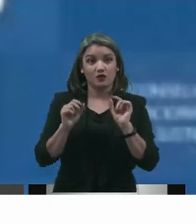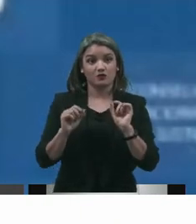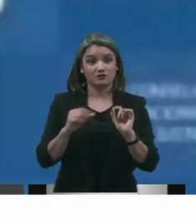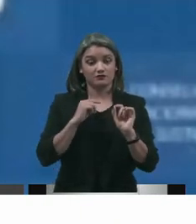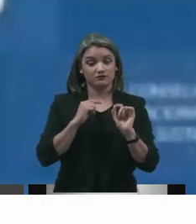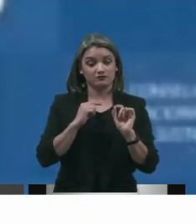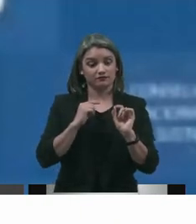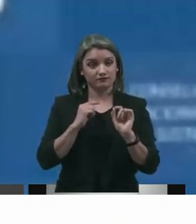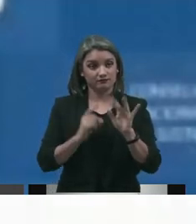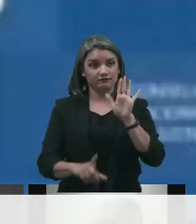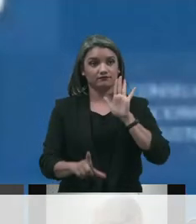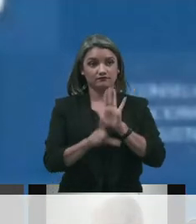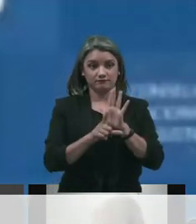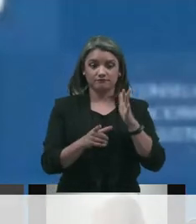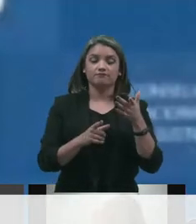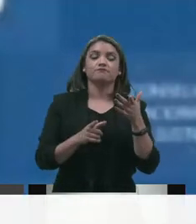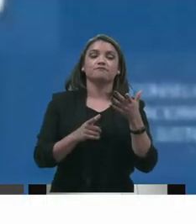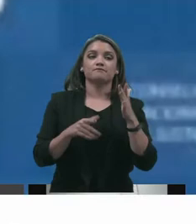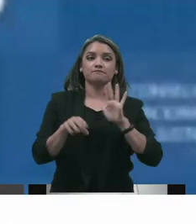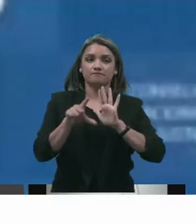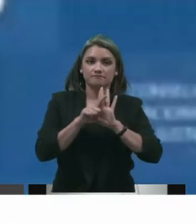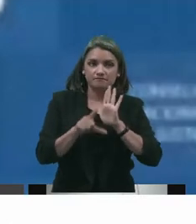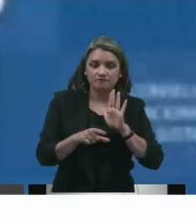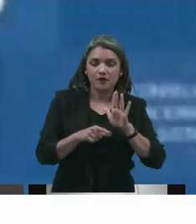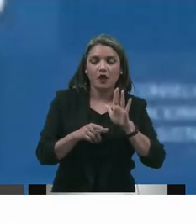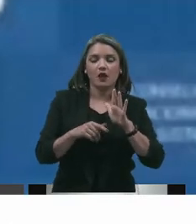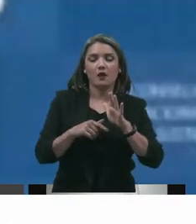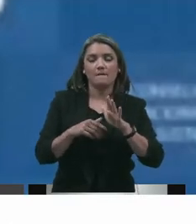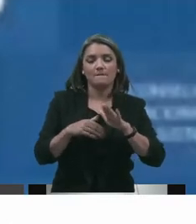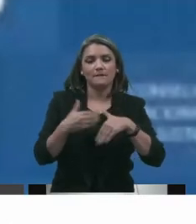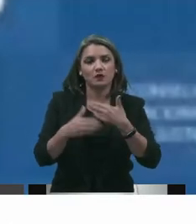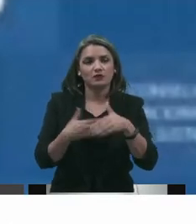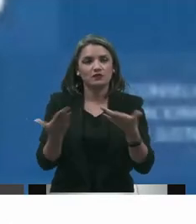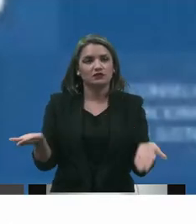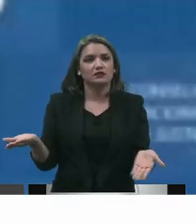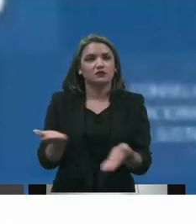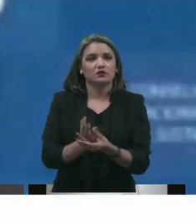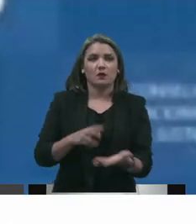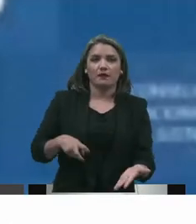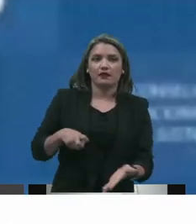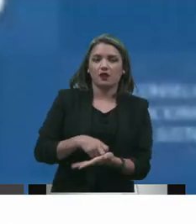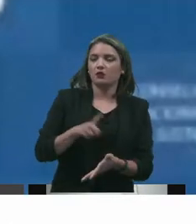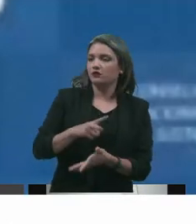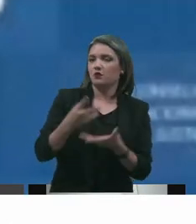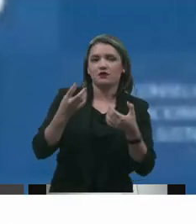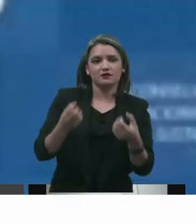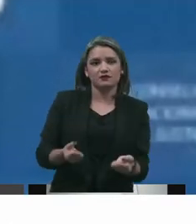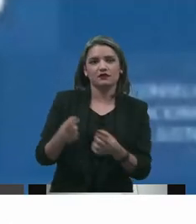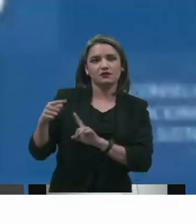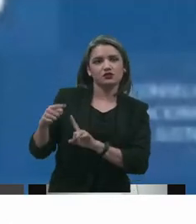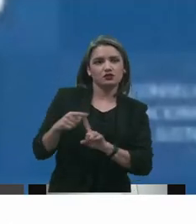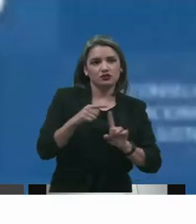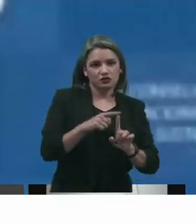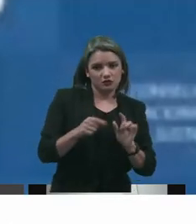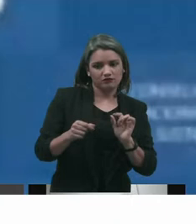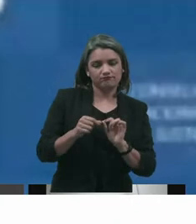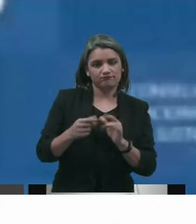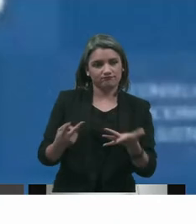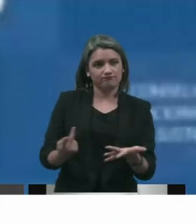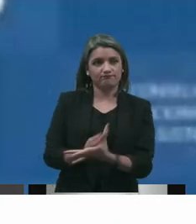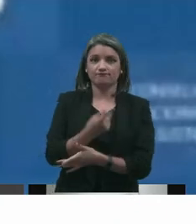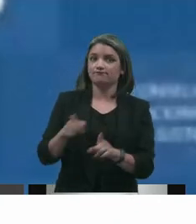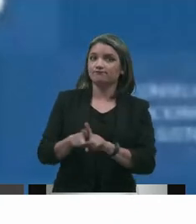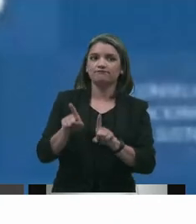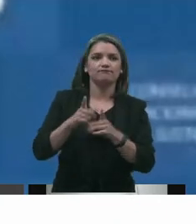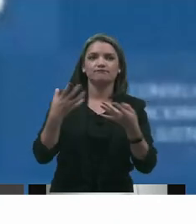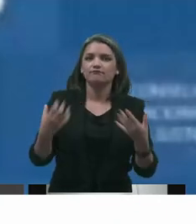o ordenamento jurídico processual penal não suporta a atipicidade da narrativa da conduta. E, por certo, não suporta